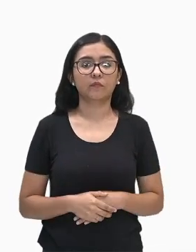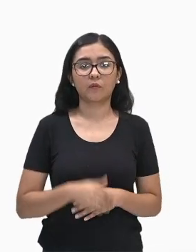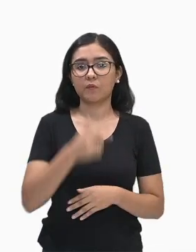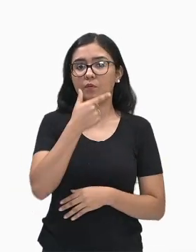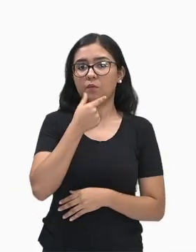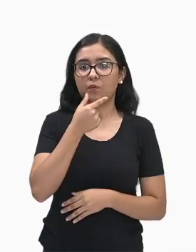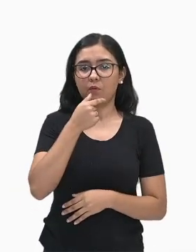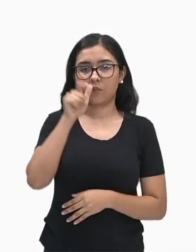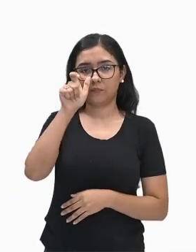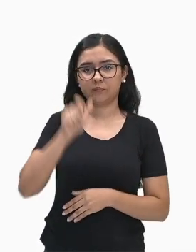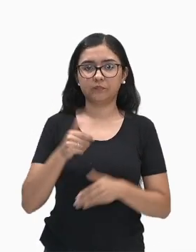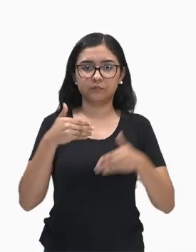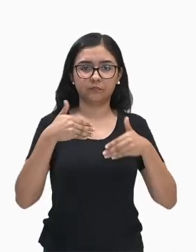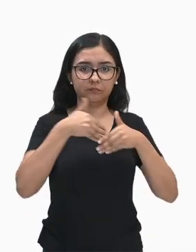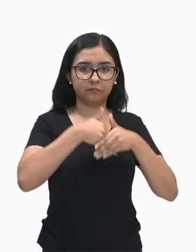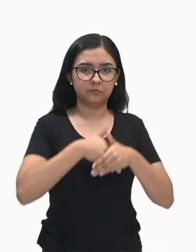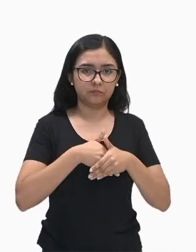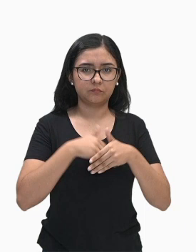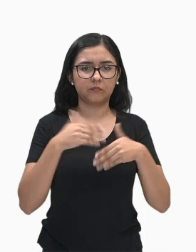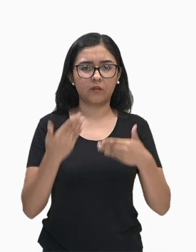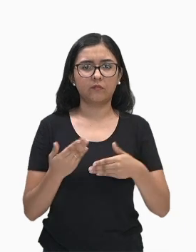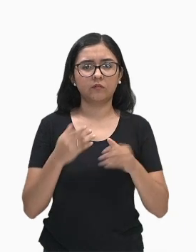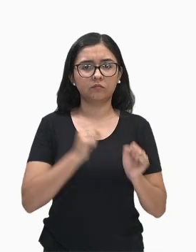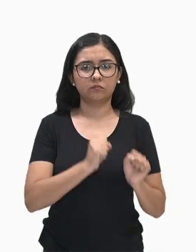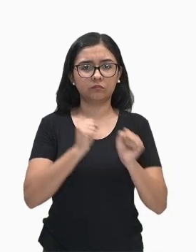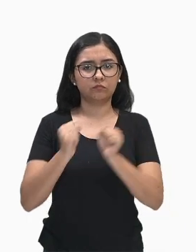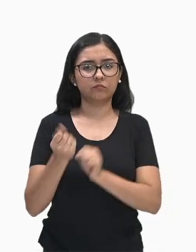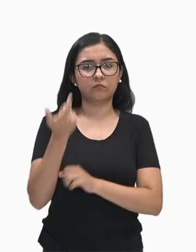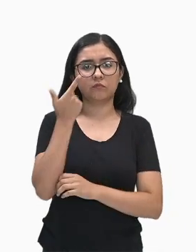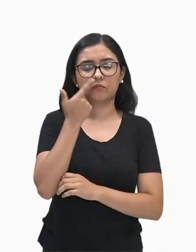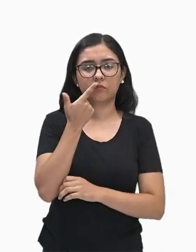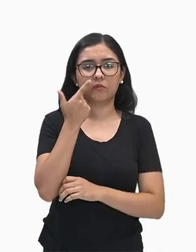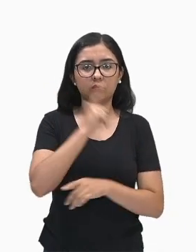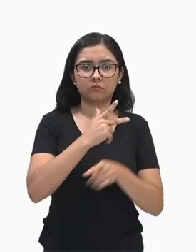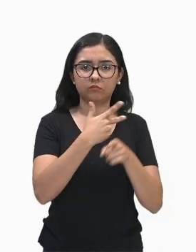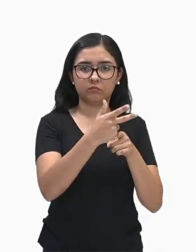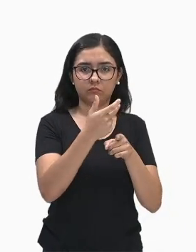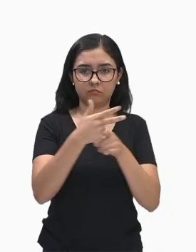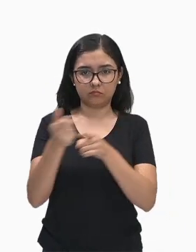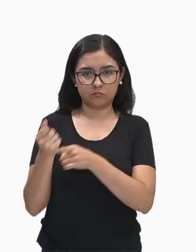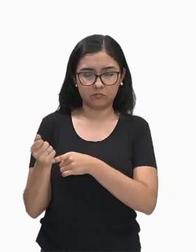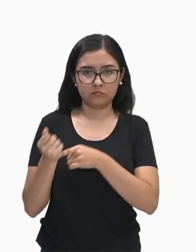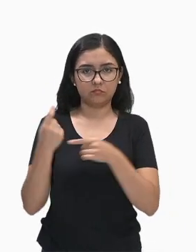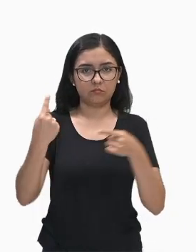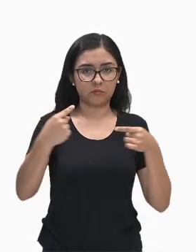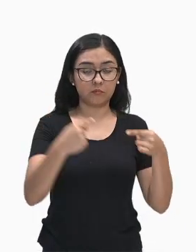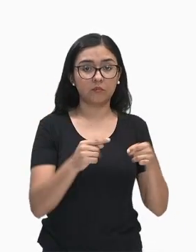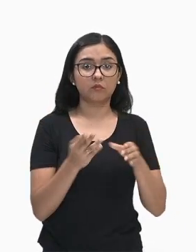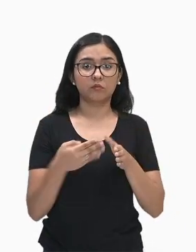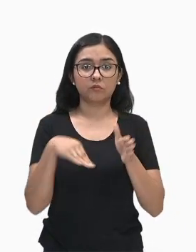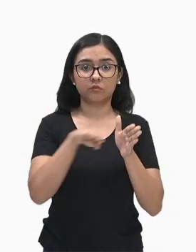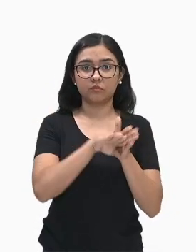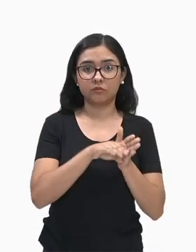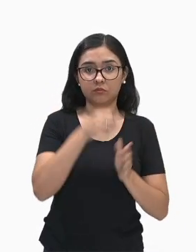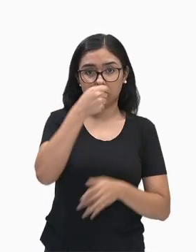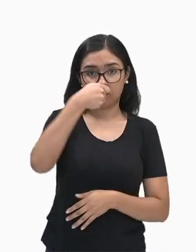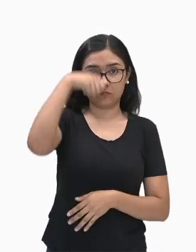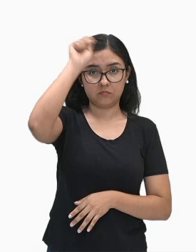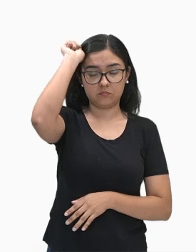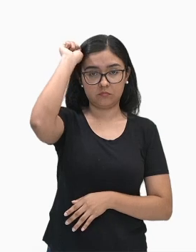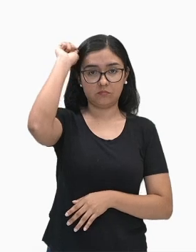auge de seu poder, quando venceu militarmente os prussianos e, ao chegar em Berlim em 21 de 11